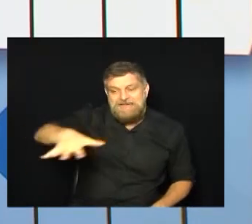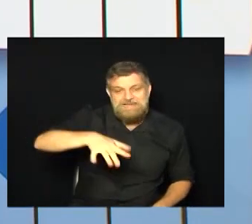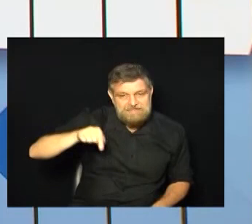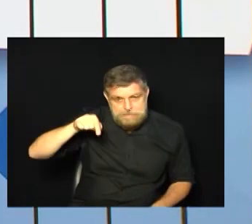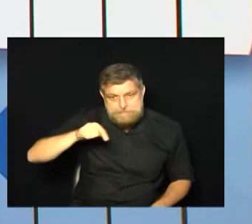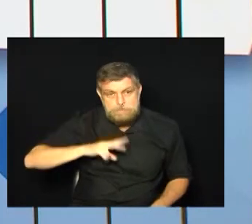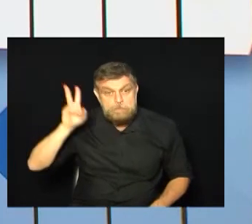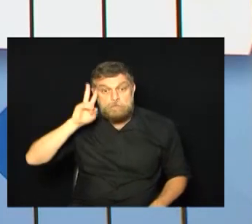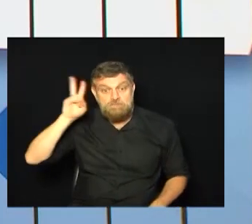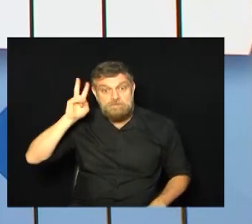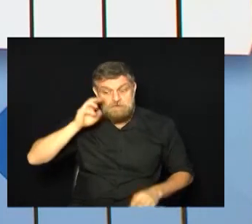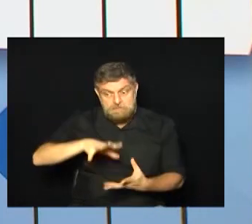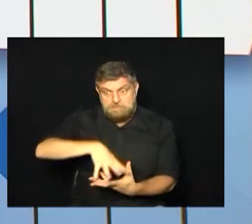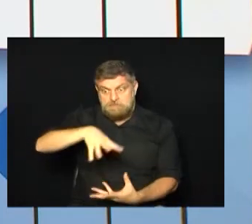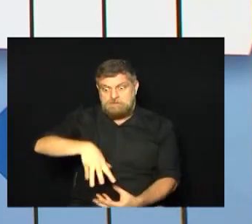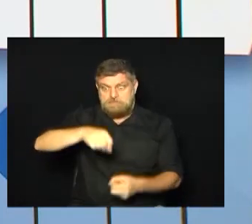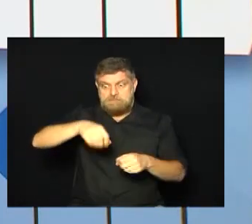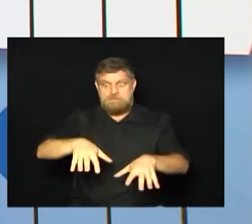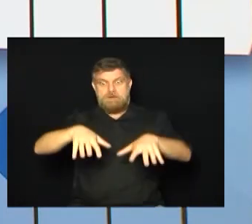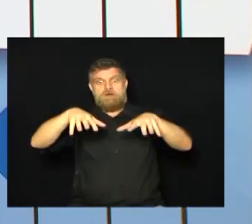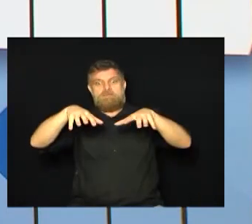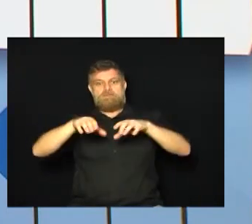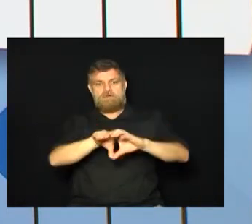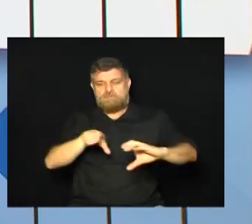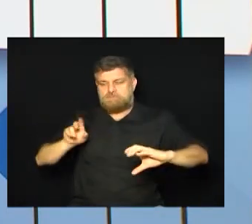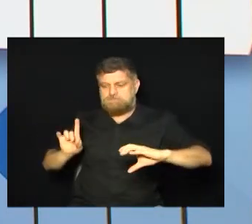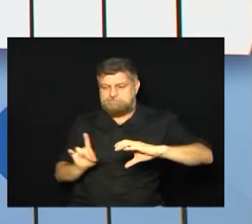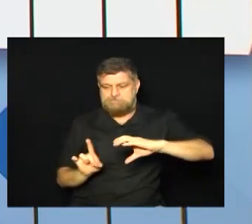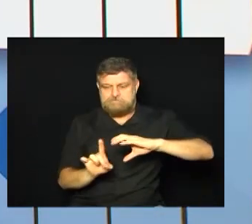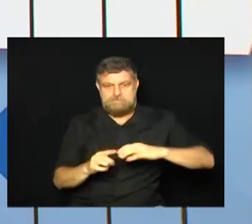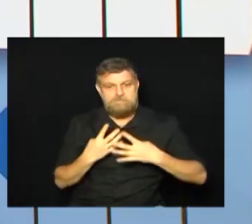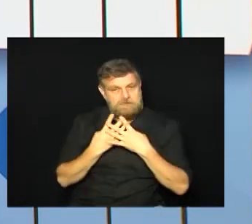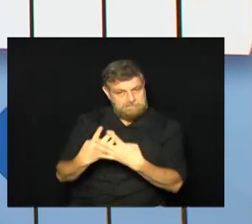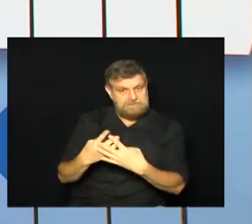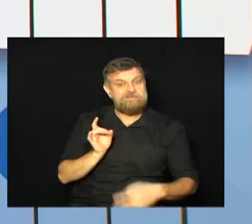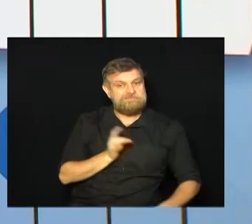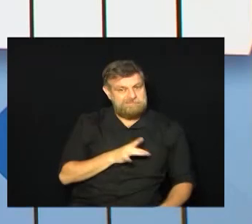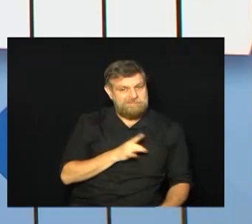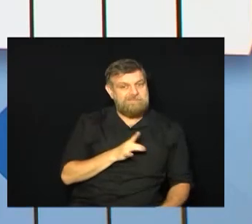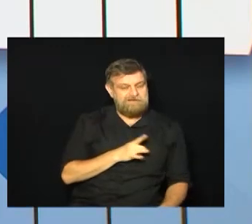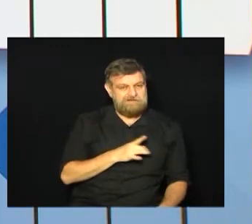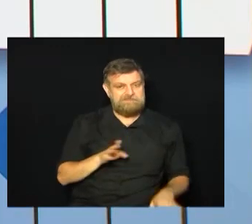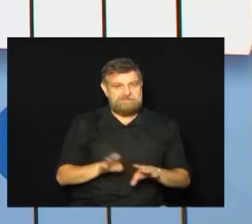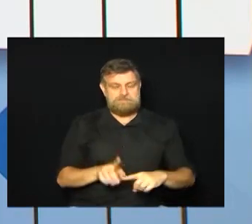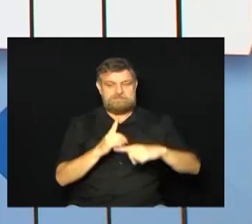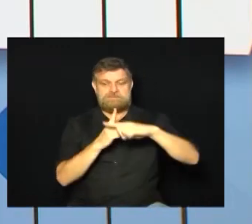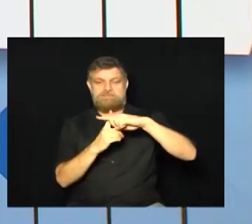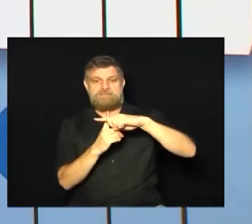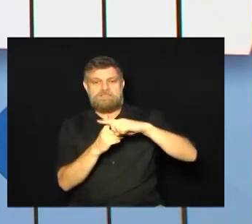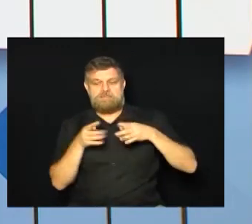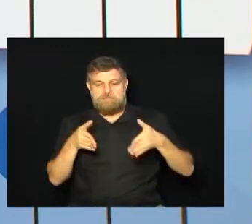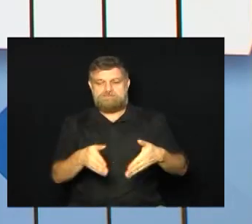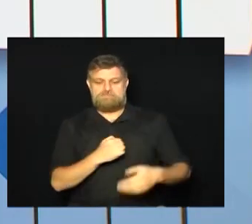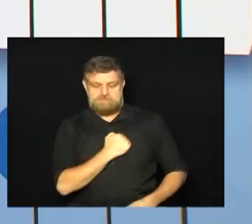com história dos fantasmas do túnel. Já passou por lá? Eu já passei e confesso que senti bastante medo, olha. Cemitério da Saudade, que é